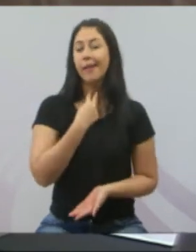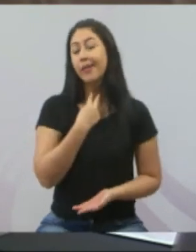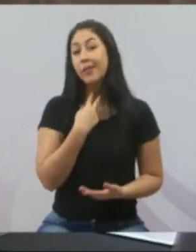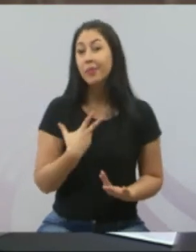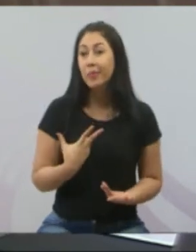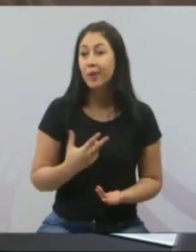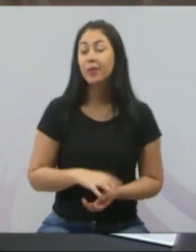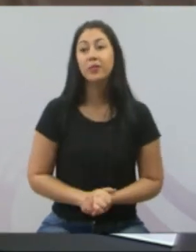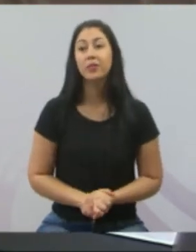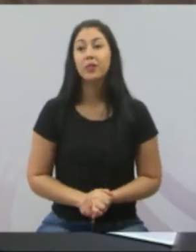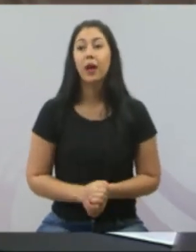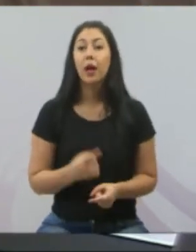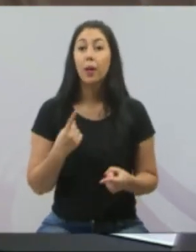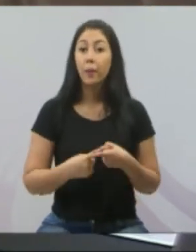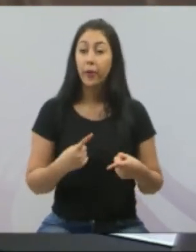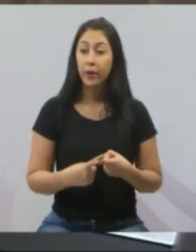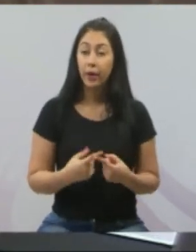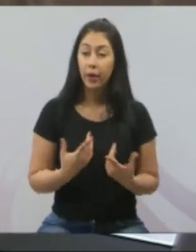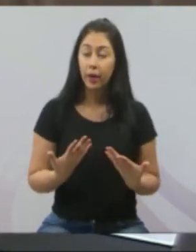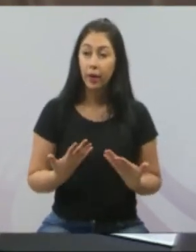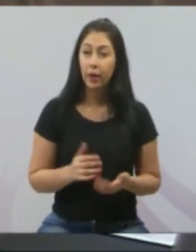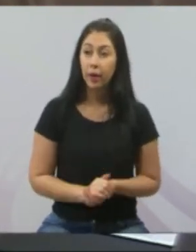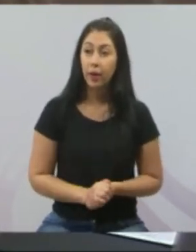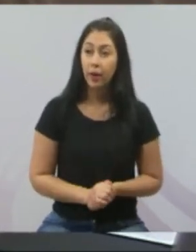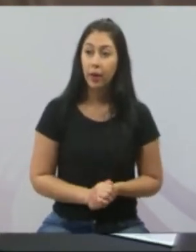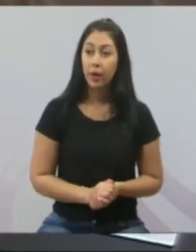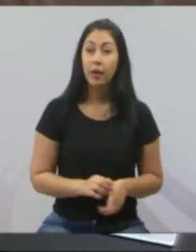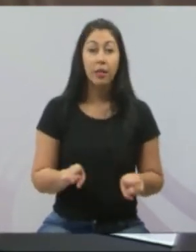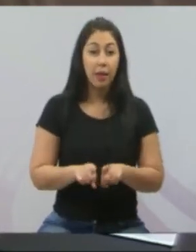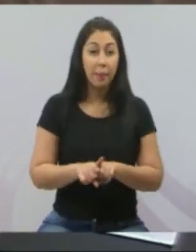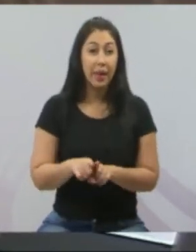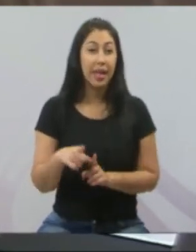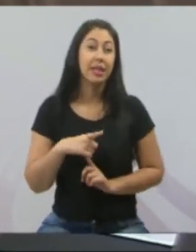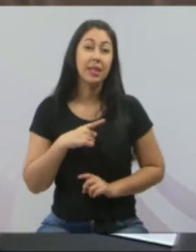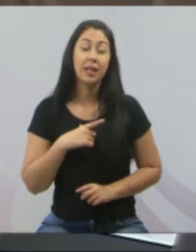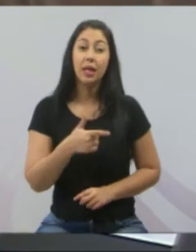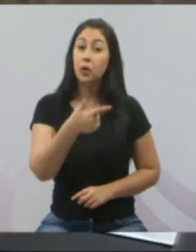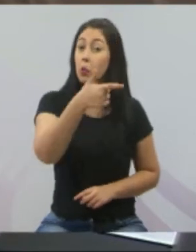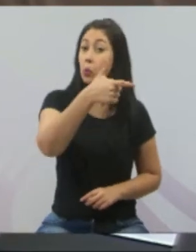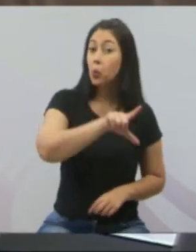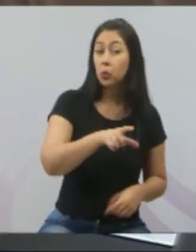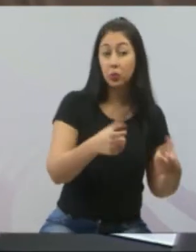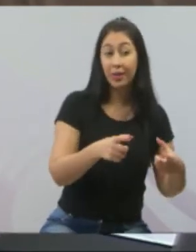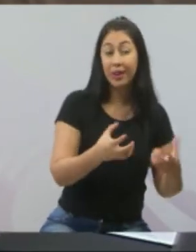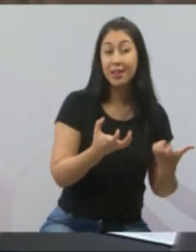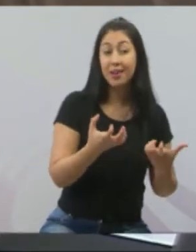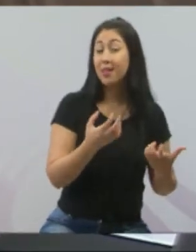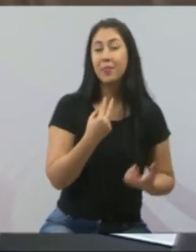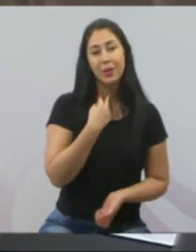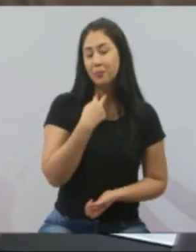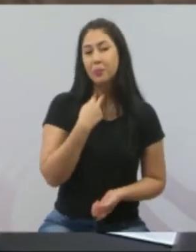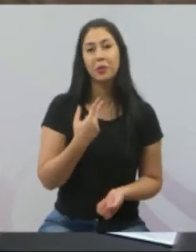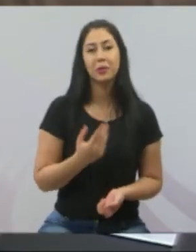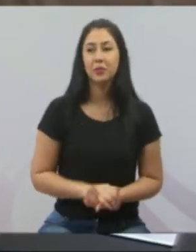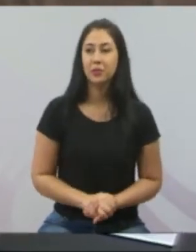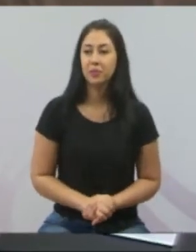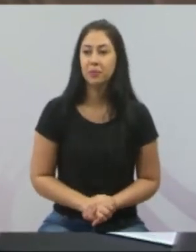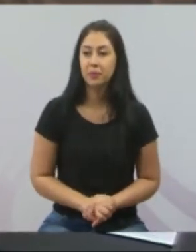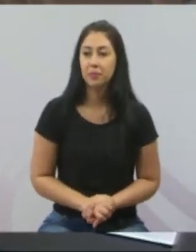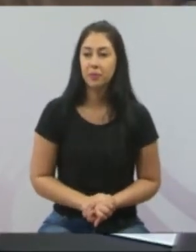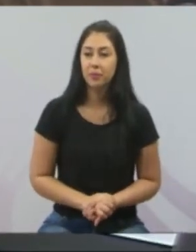trecho, ali entre os 159, bem próximo ali à entrada do Parque Meia Lua, e sem iluminação nenhuma, né? Então, eu não sei se eles